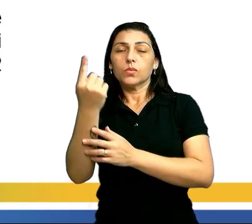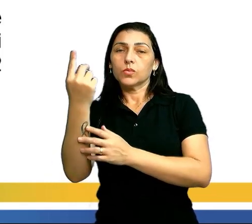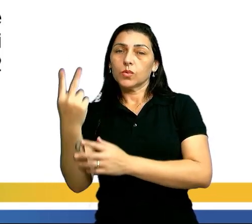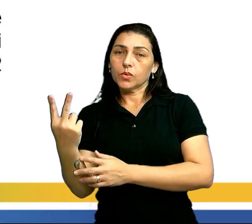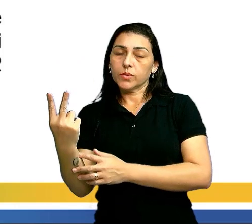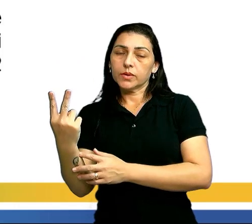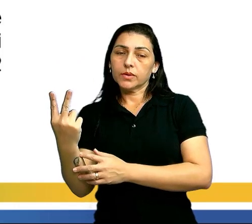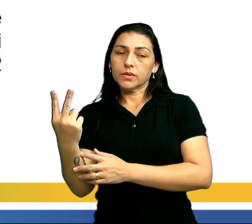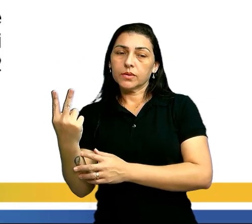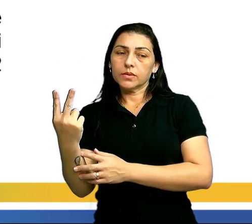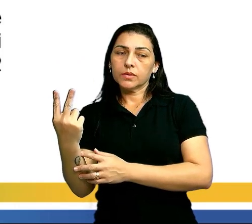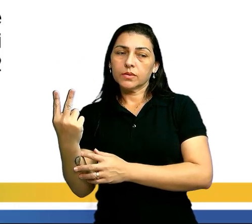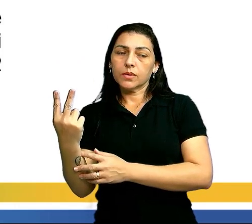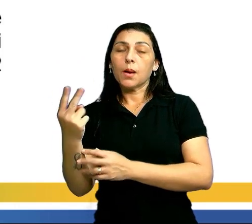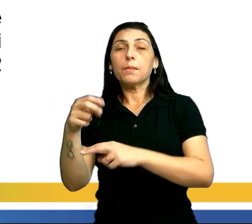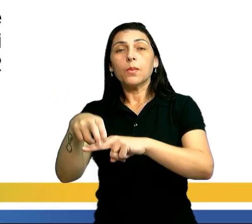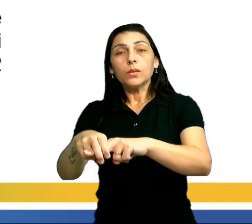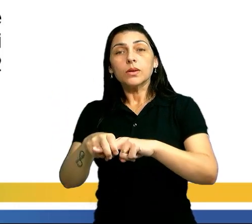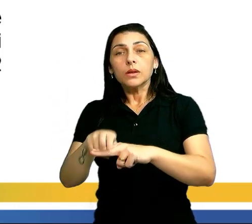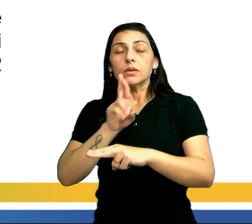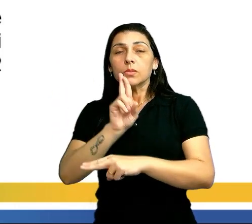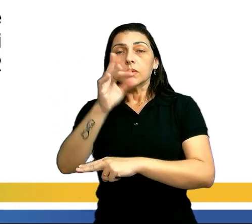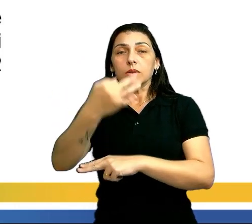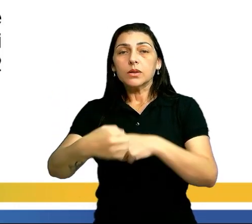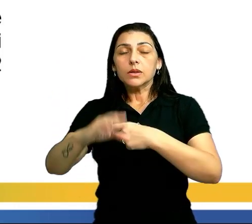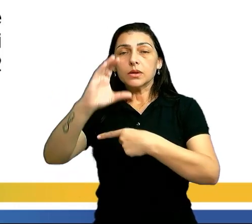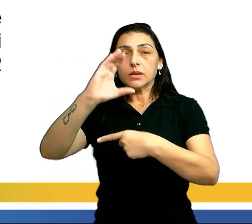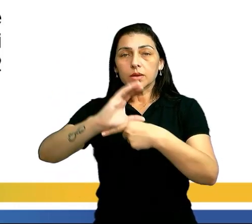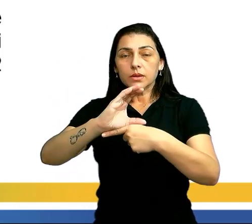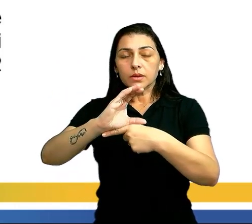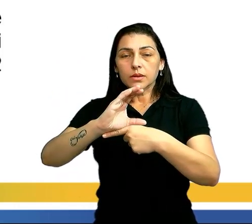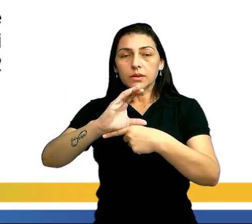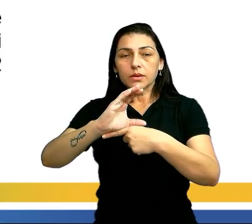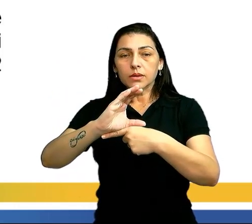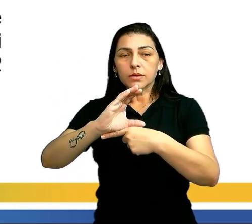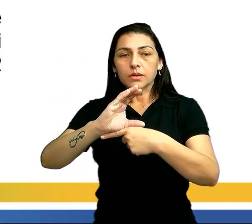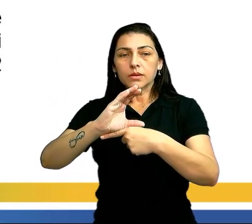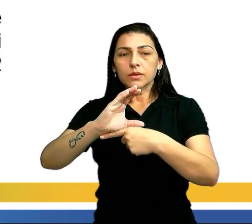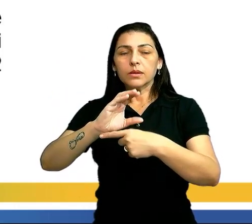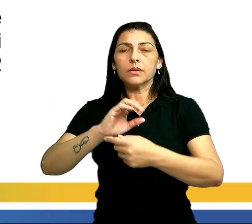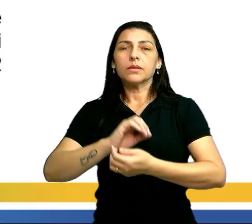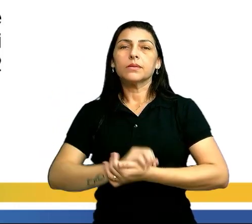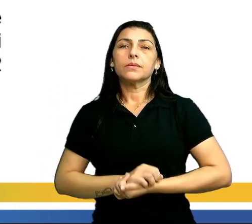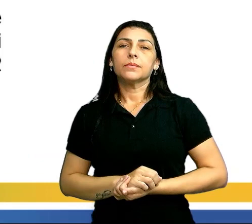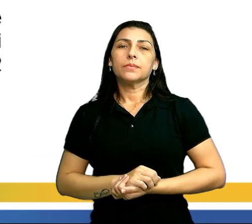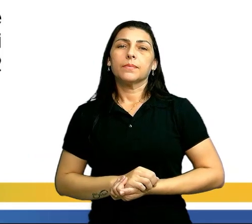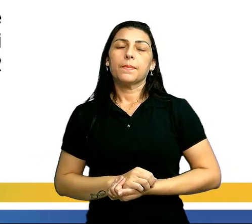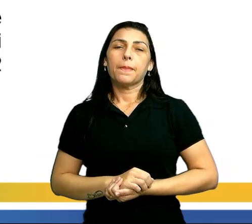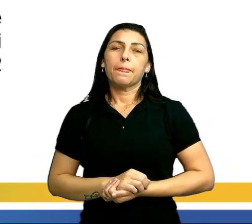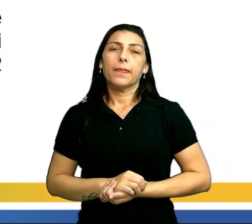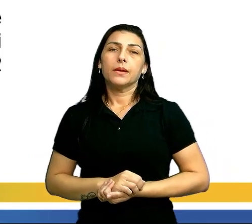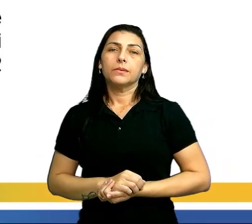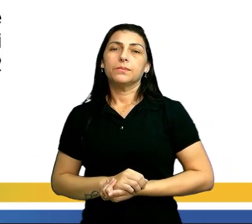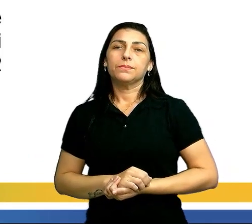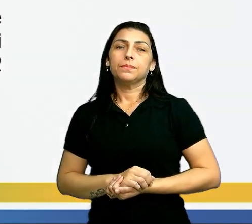2. Portanto, a alternativa correta vai ser a alternativa C.